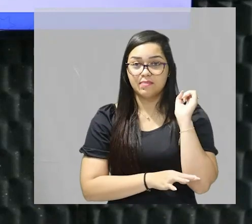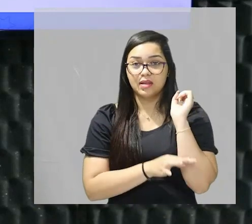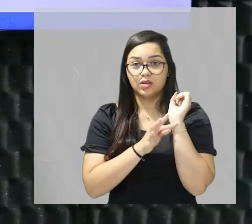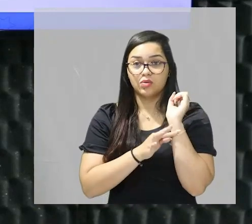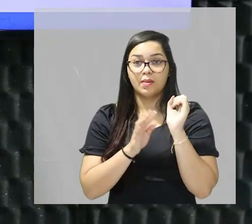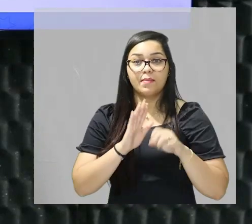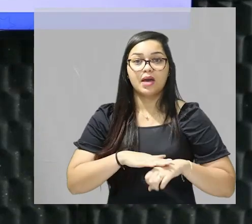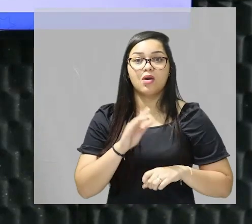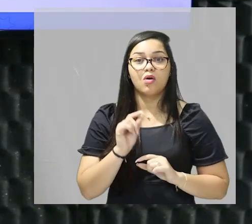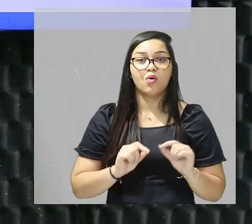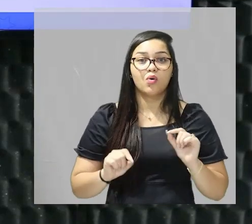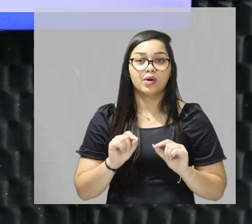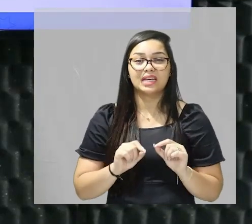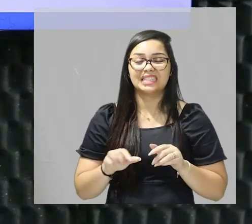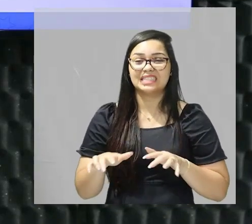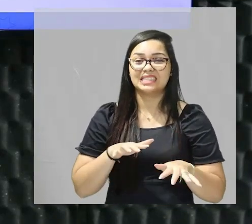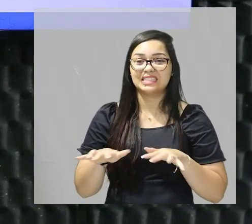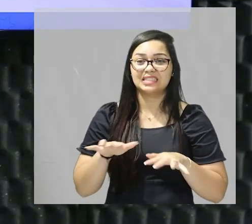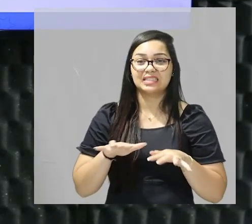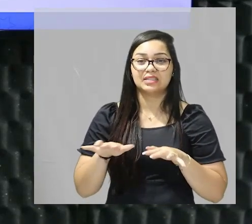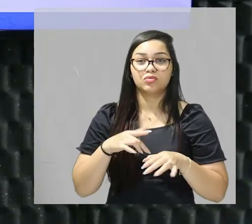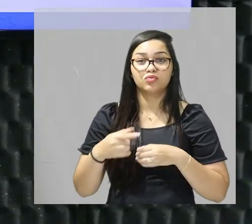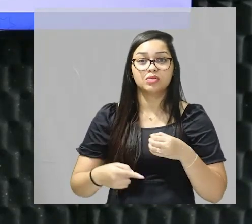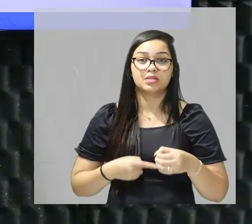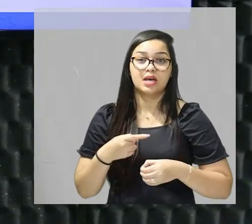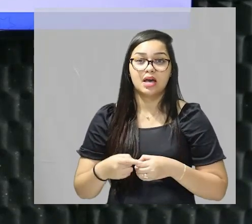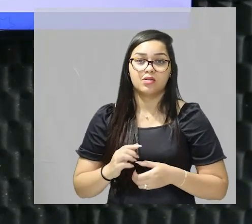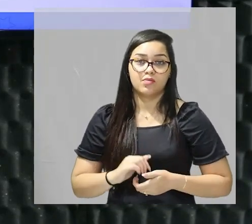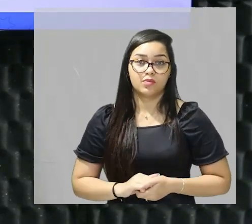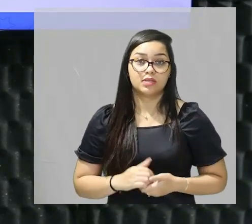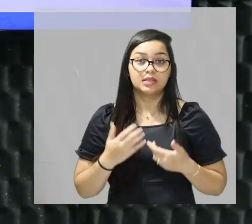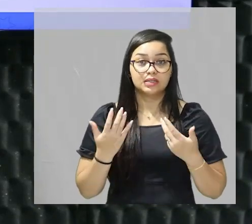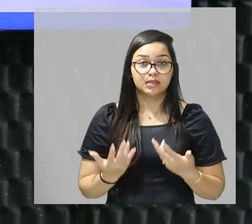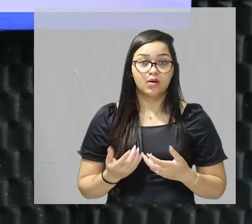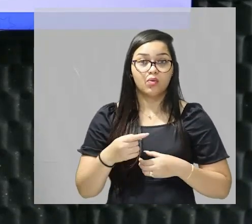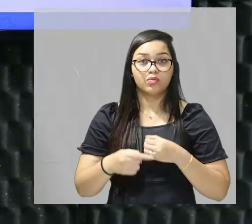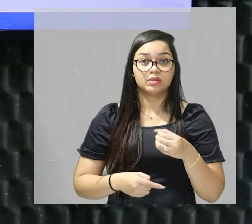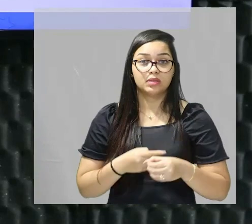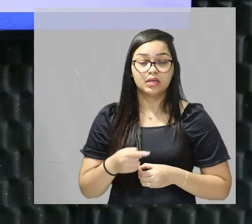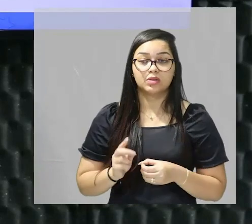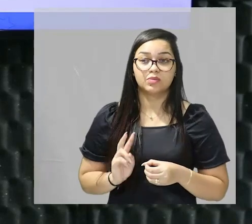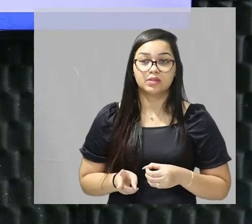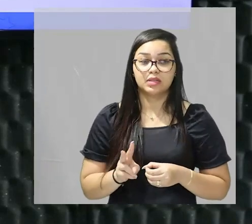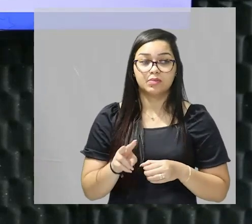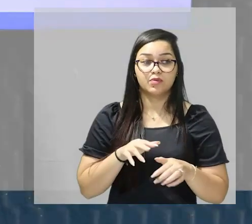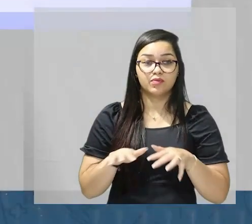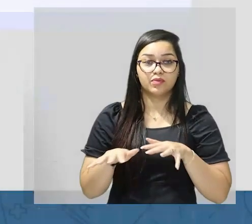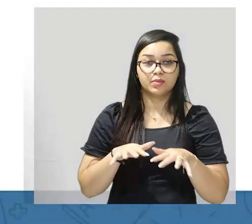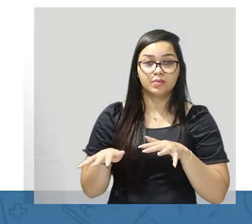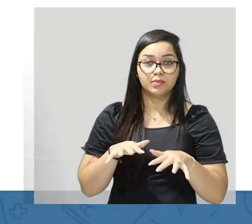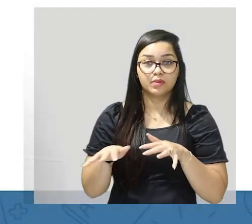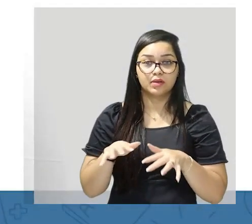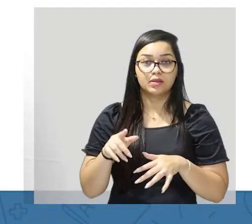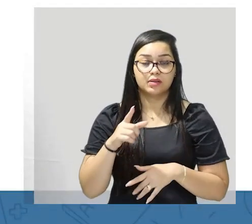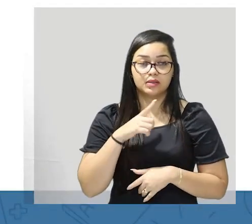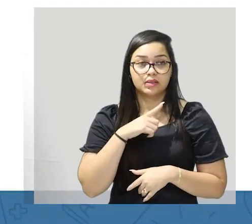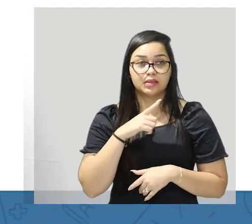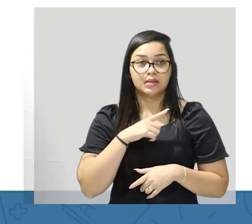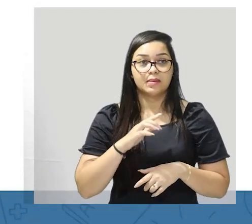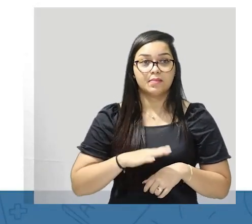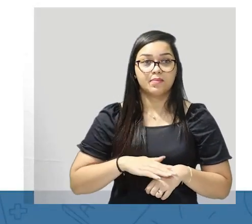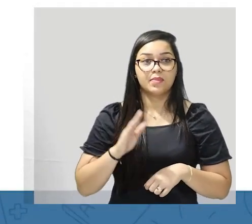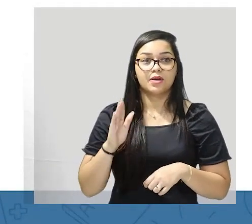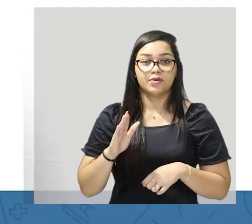maior será a agitação dos átomos. Então, os átomos vão estar vibrando e agitando, né? Com uma maior